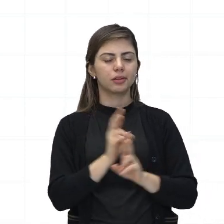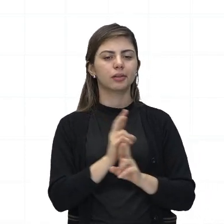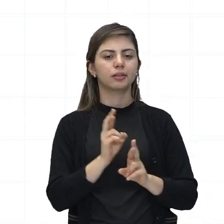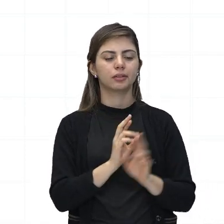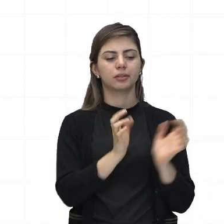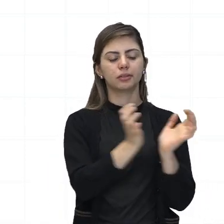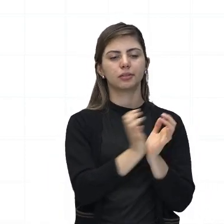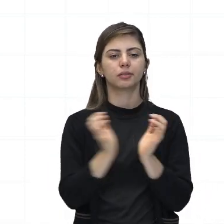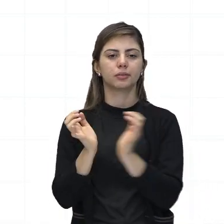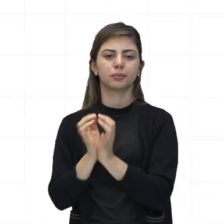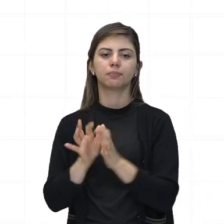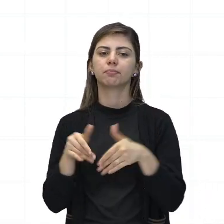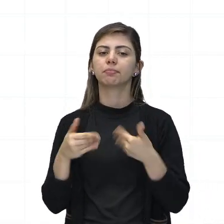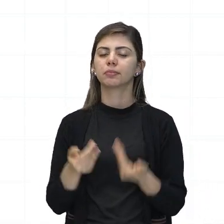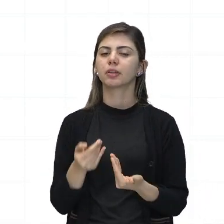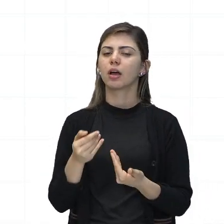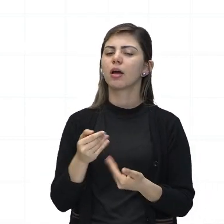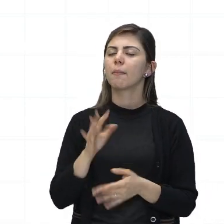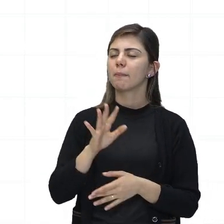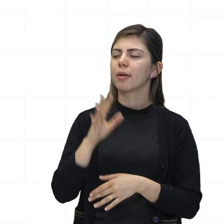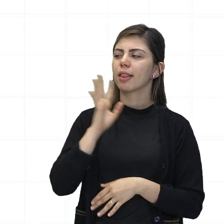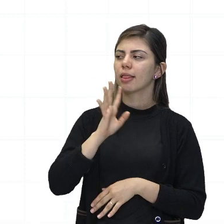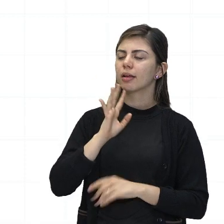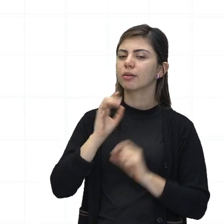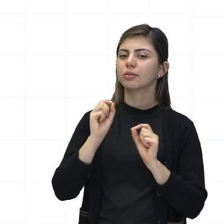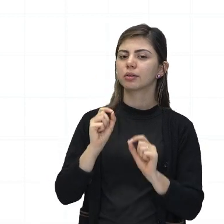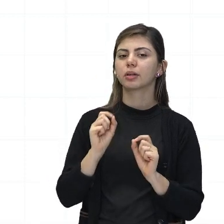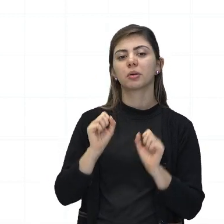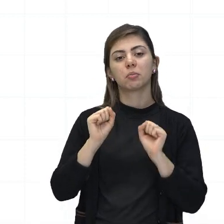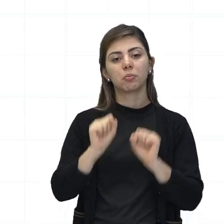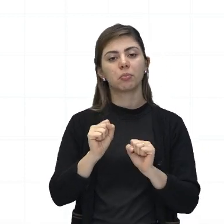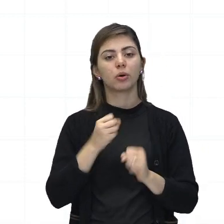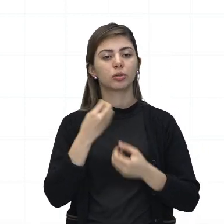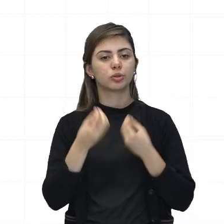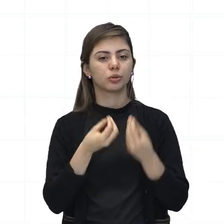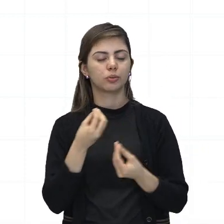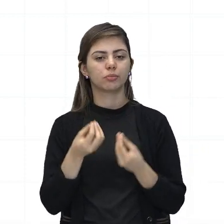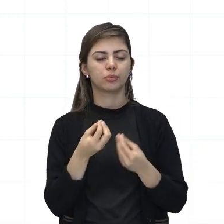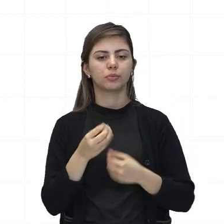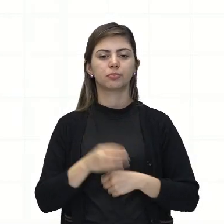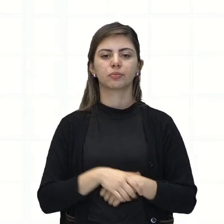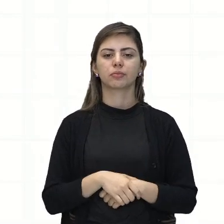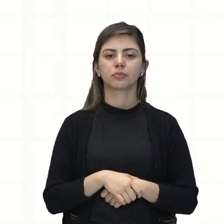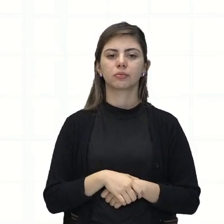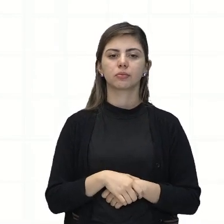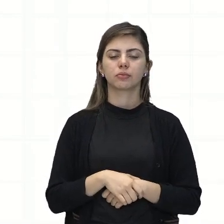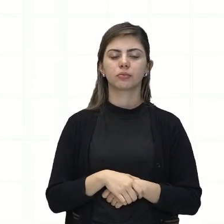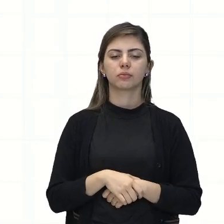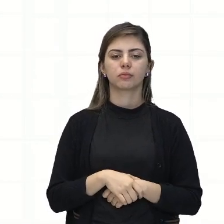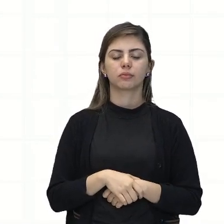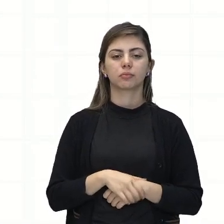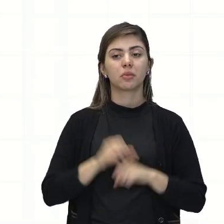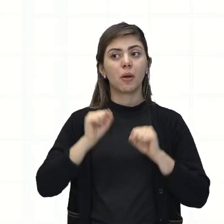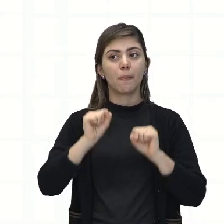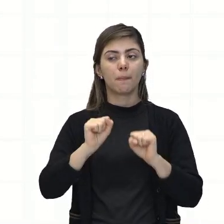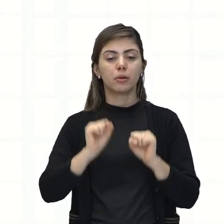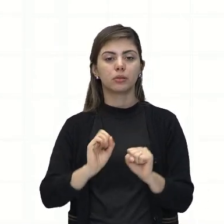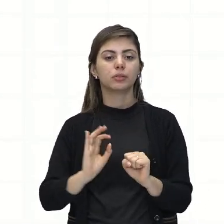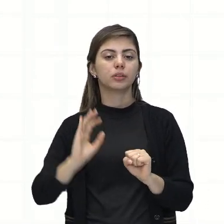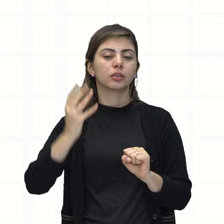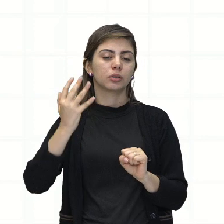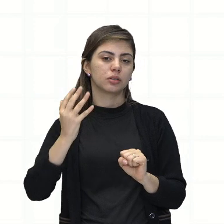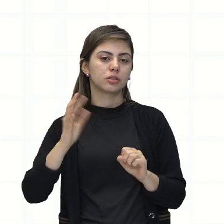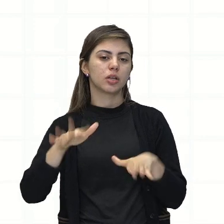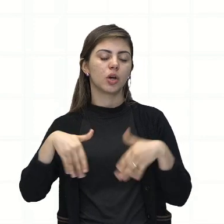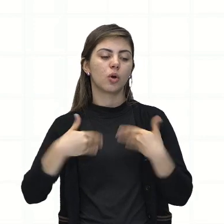o mutualismo, ele é interessante porque ele pode ser um mutualismo do tipo facultativo e